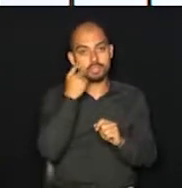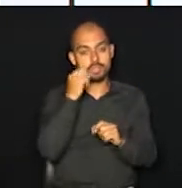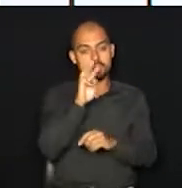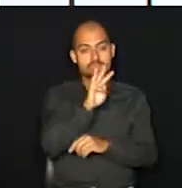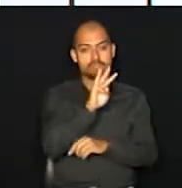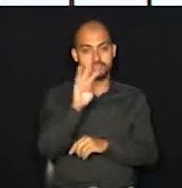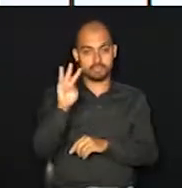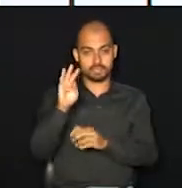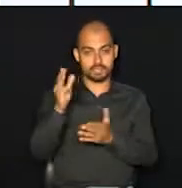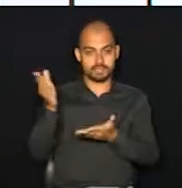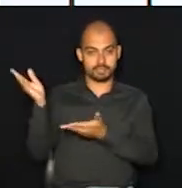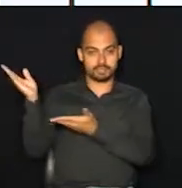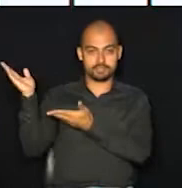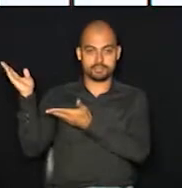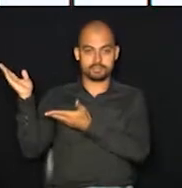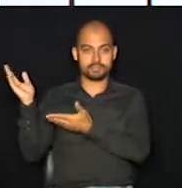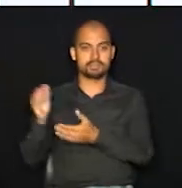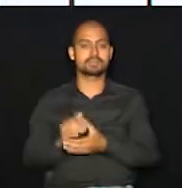endereço